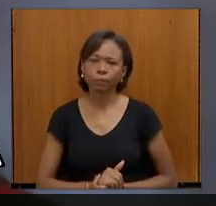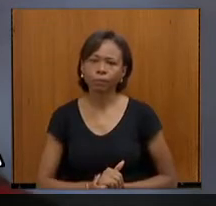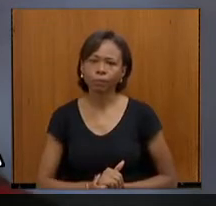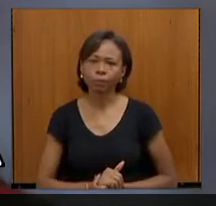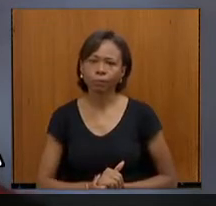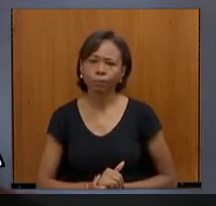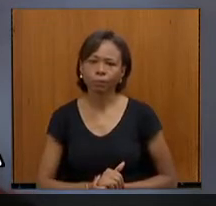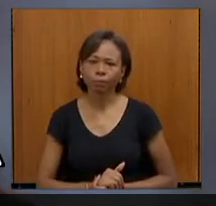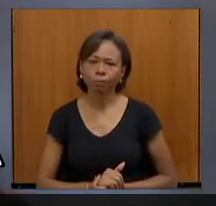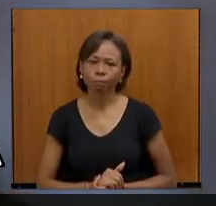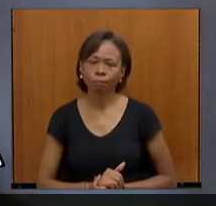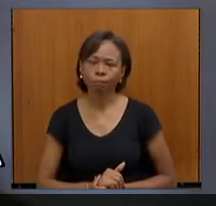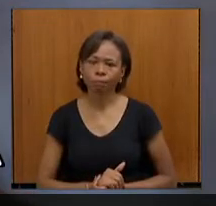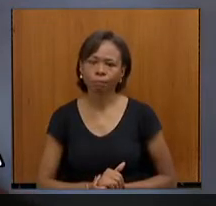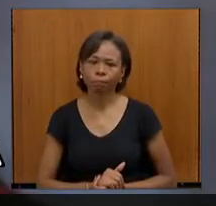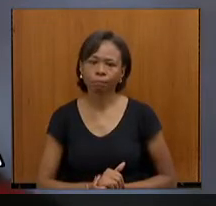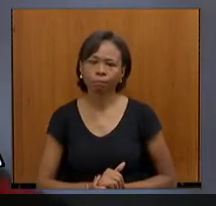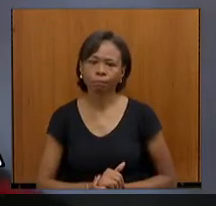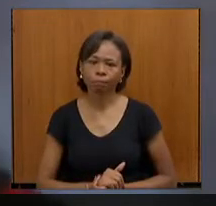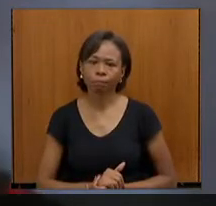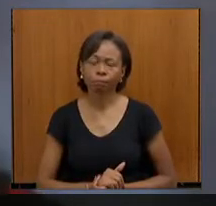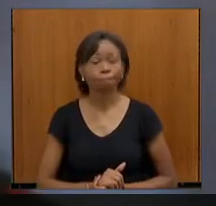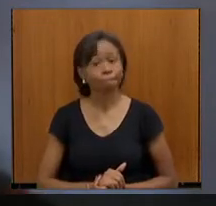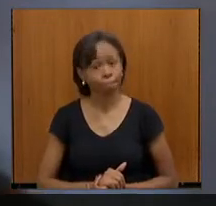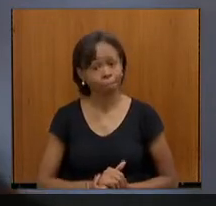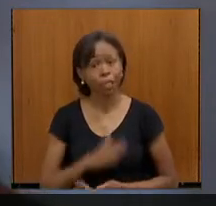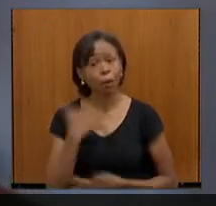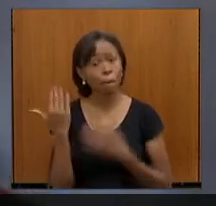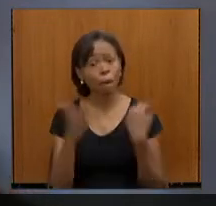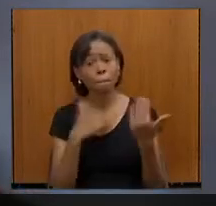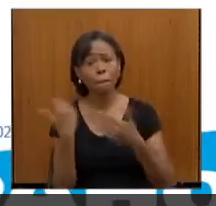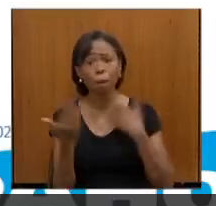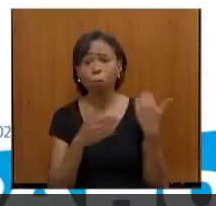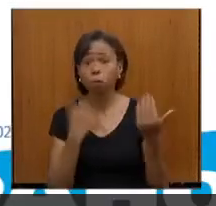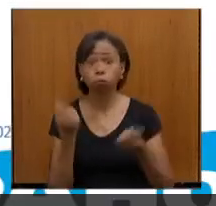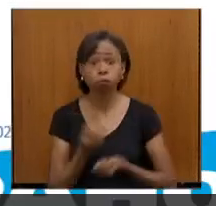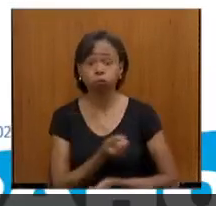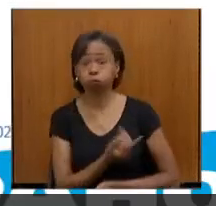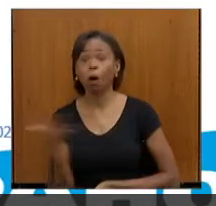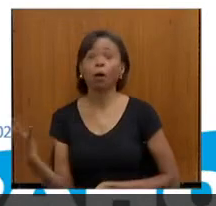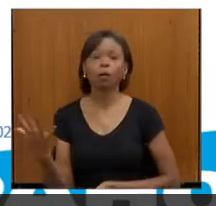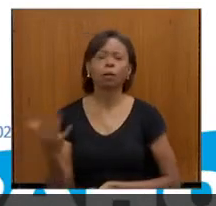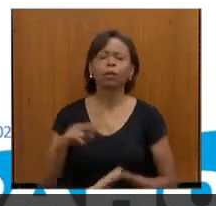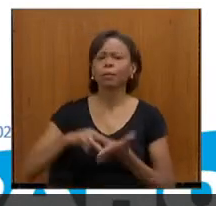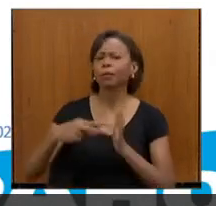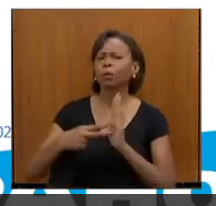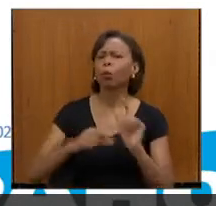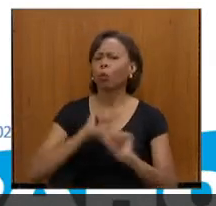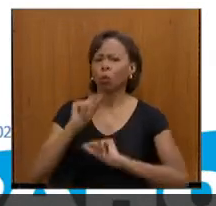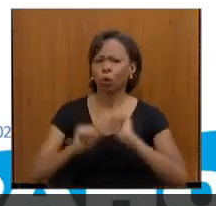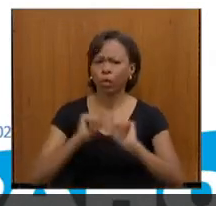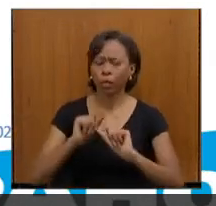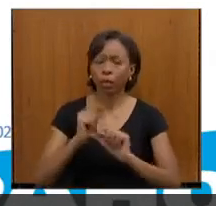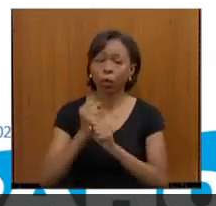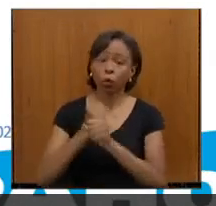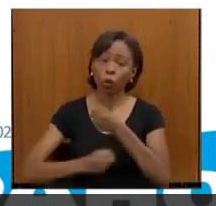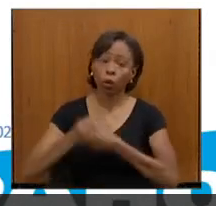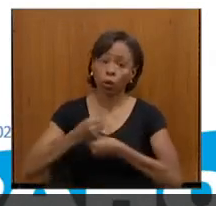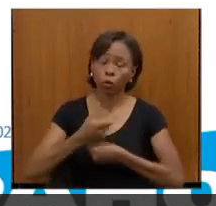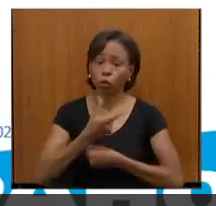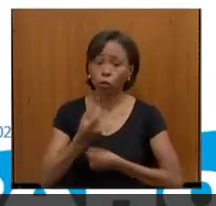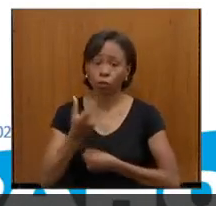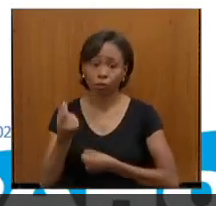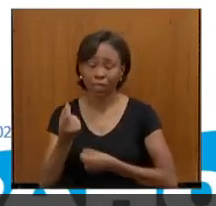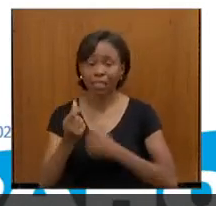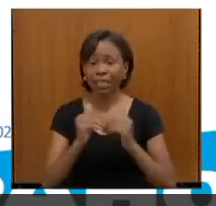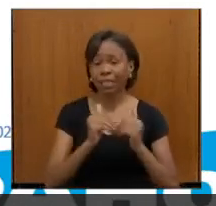em termos de excesso de morte? Em 2020, esse excesso foi mais de 16%,